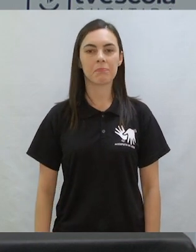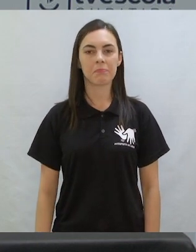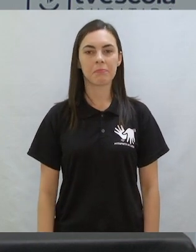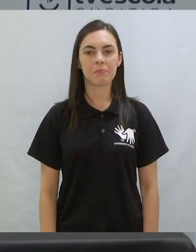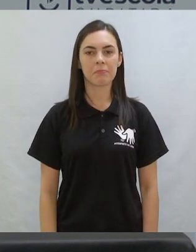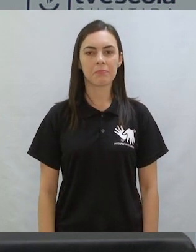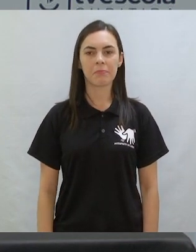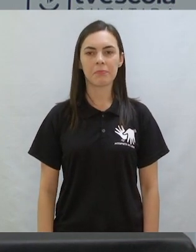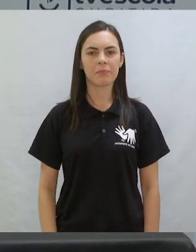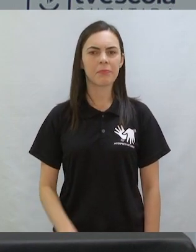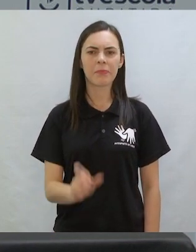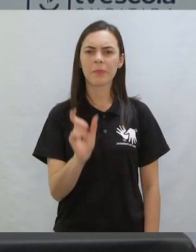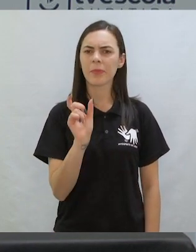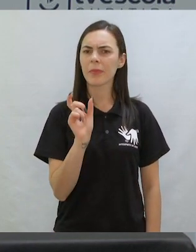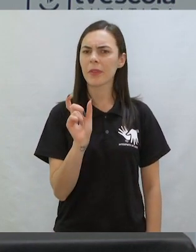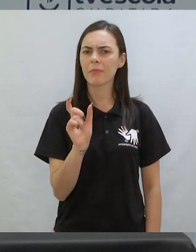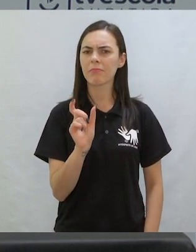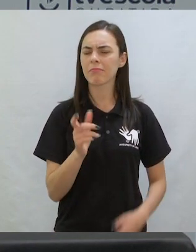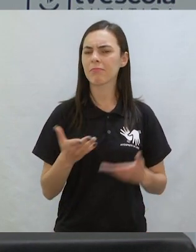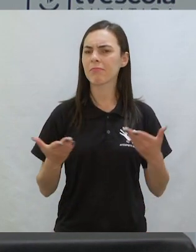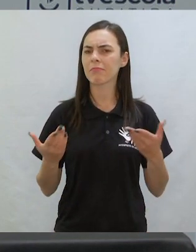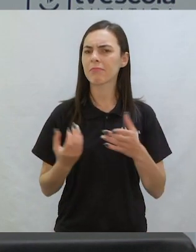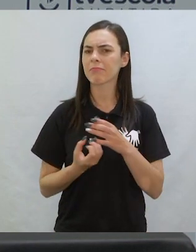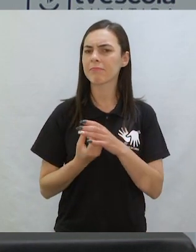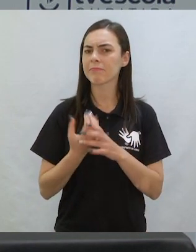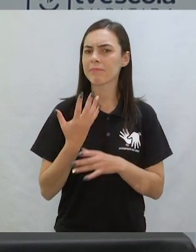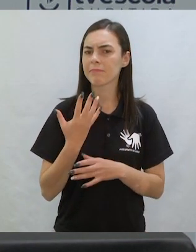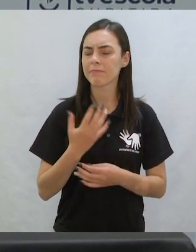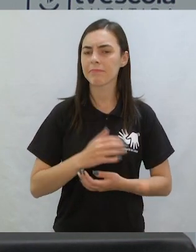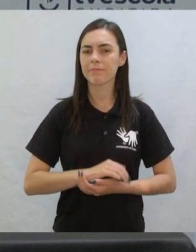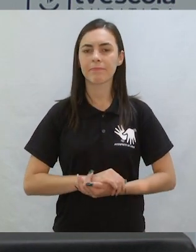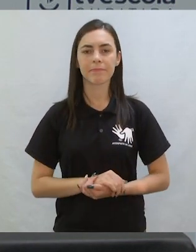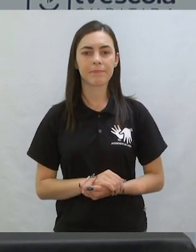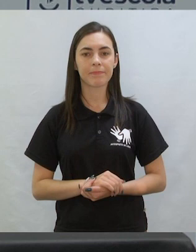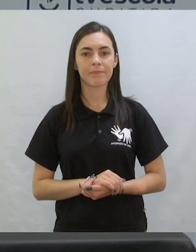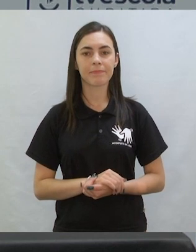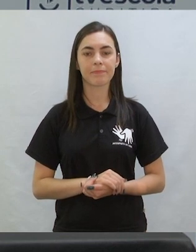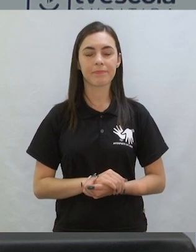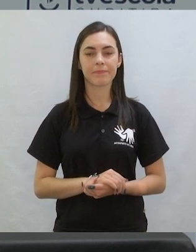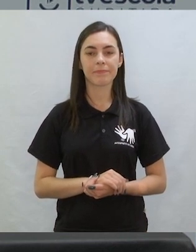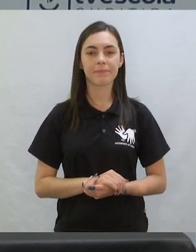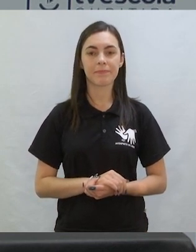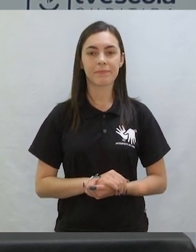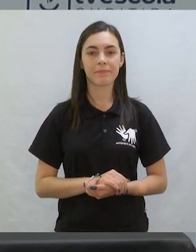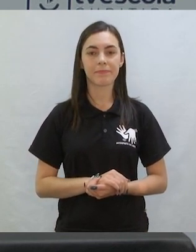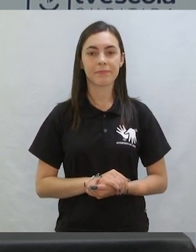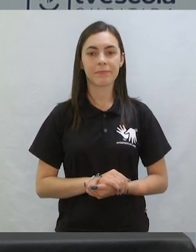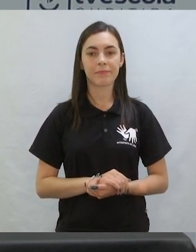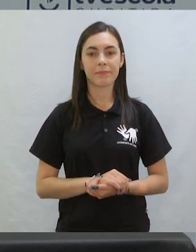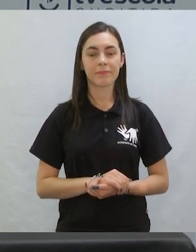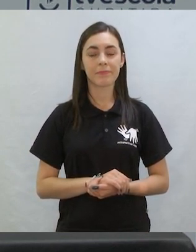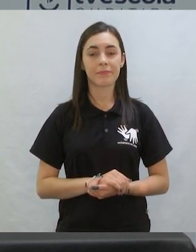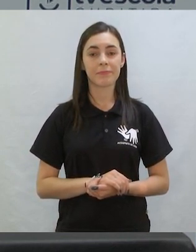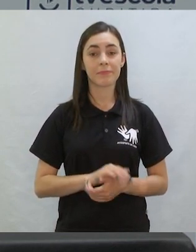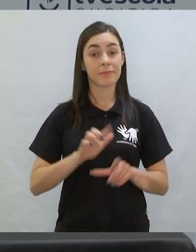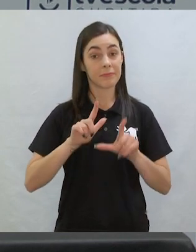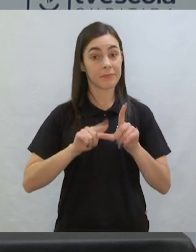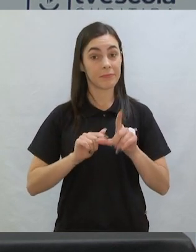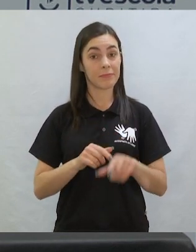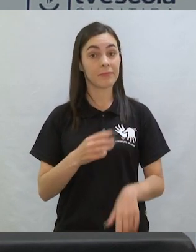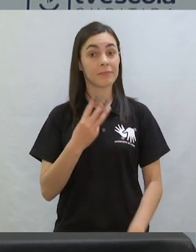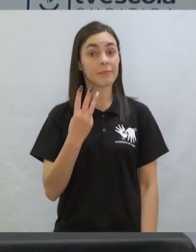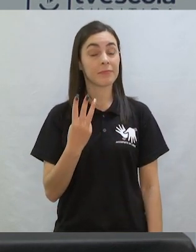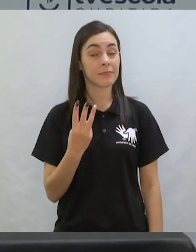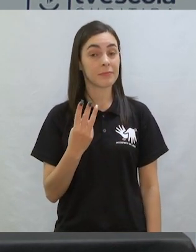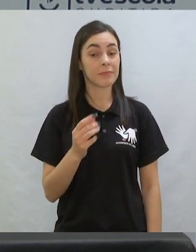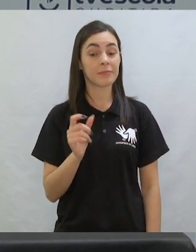10. Qual foi a palavra que nós formamos? Olhem lá. 3